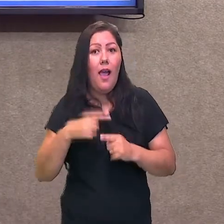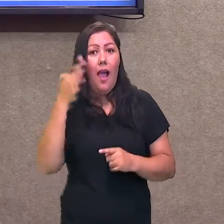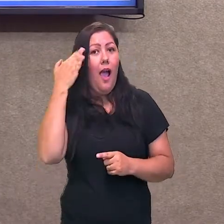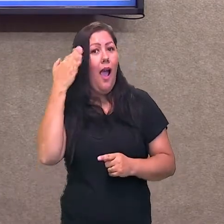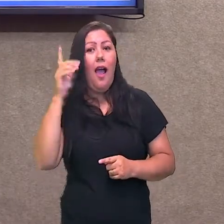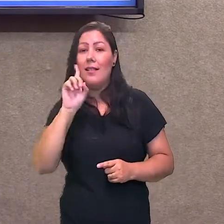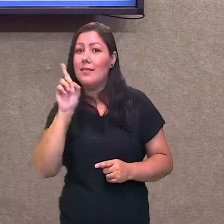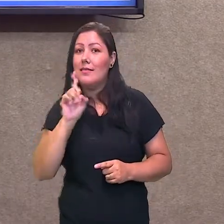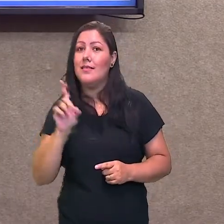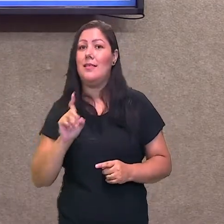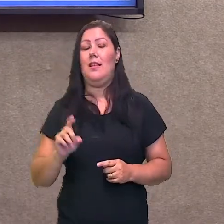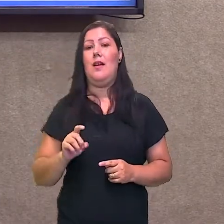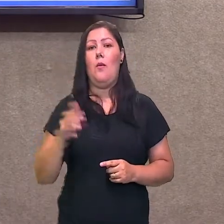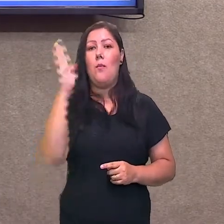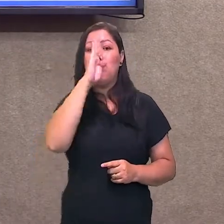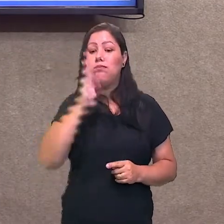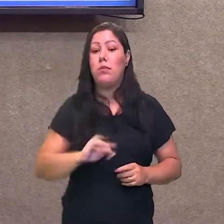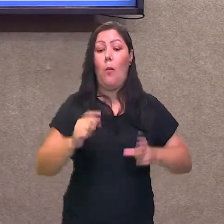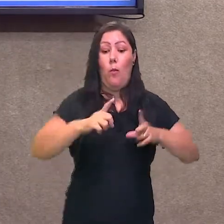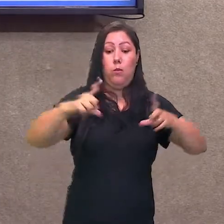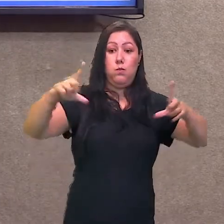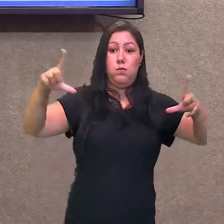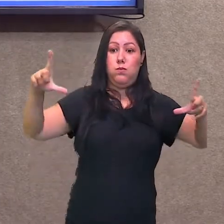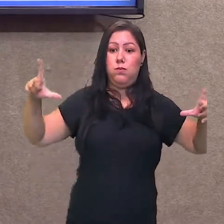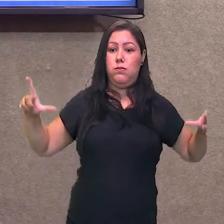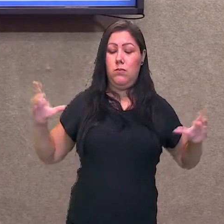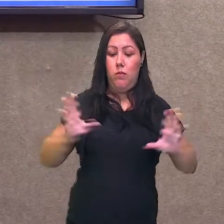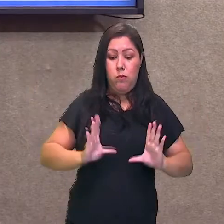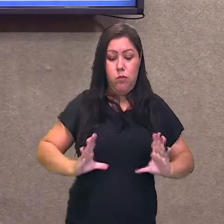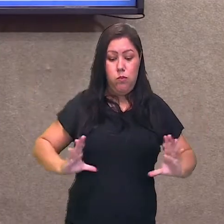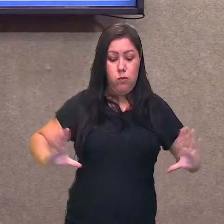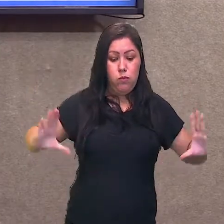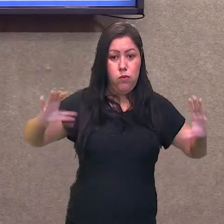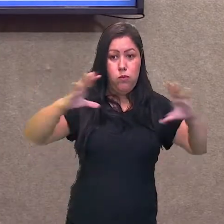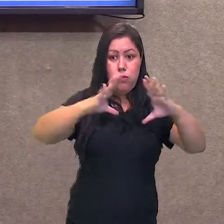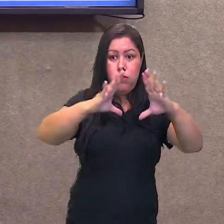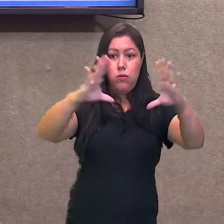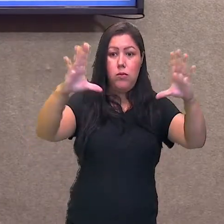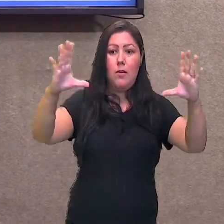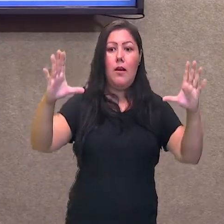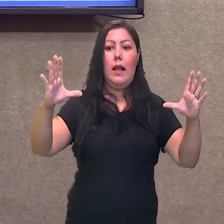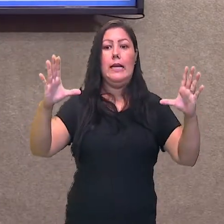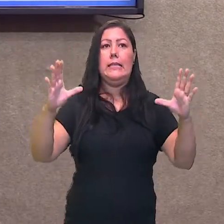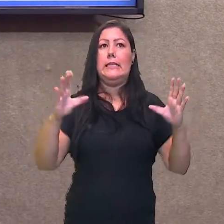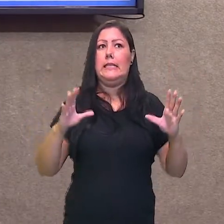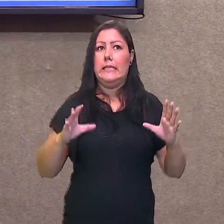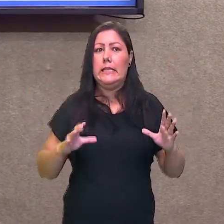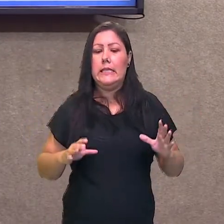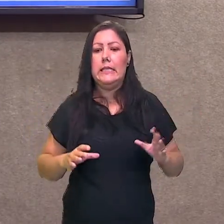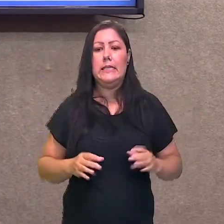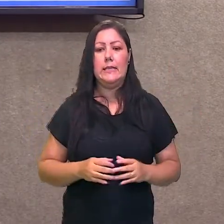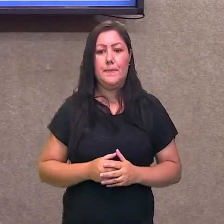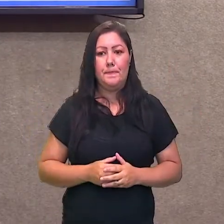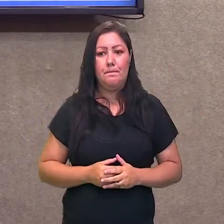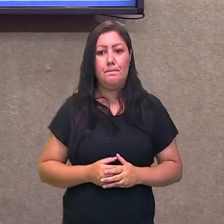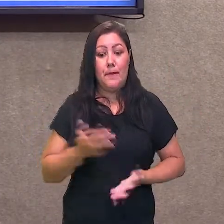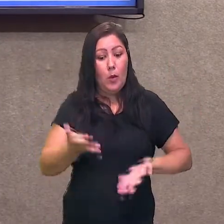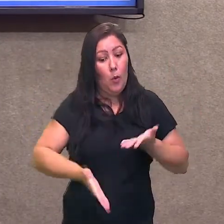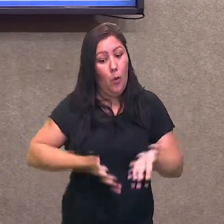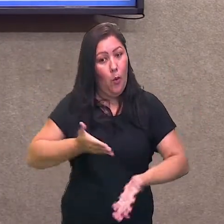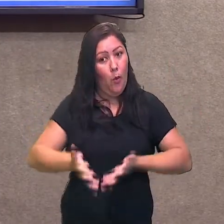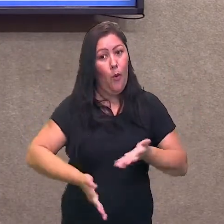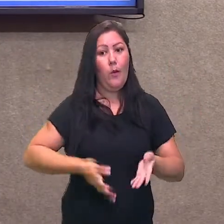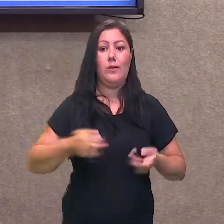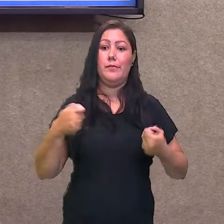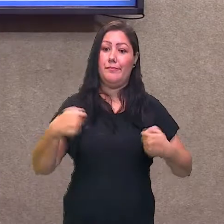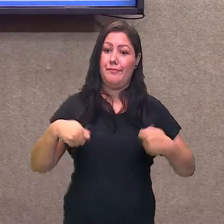território. Que eles foram alargando as fronteiras e precisa de